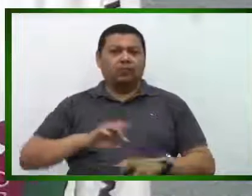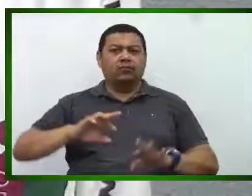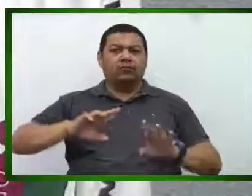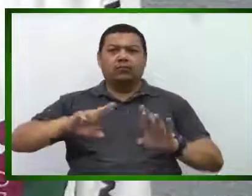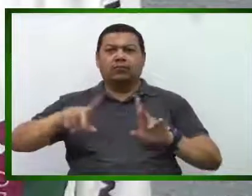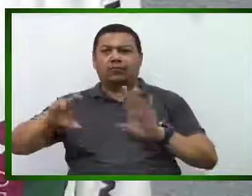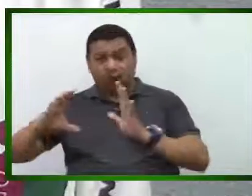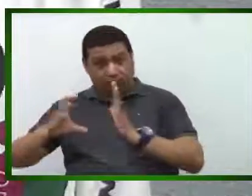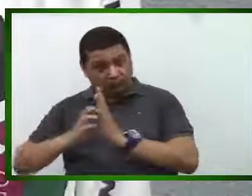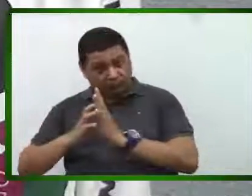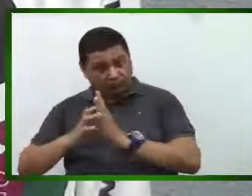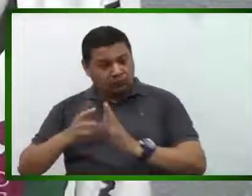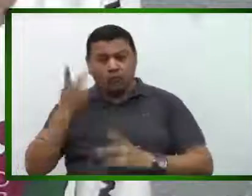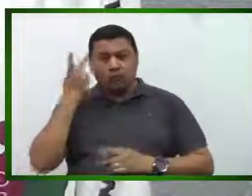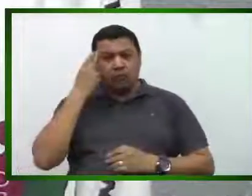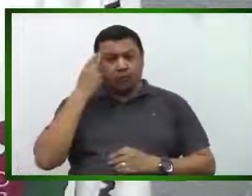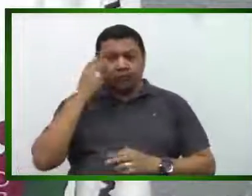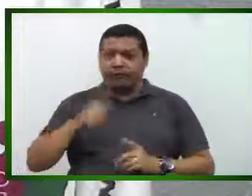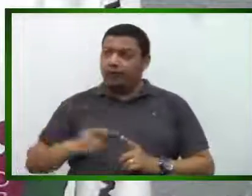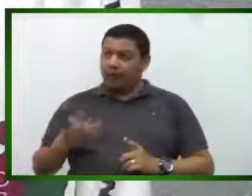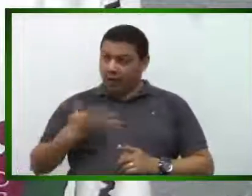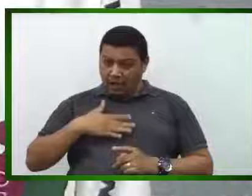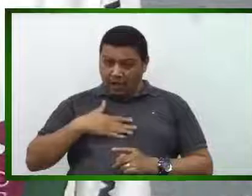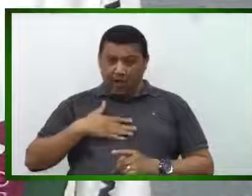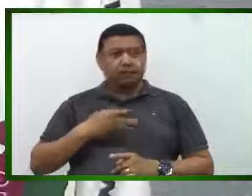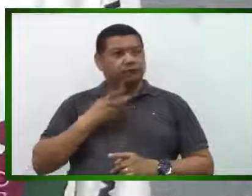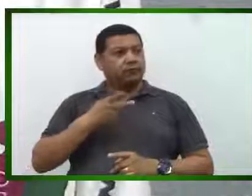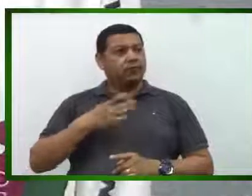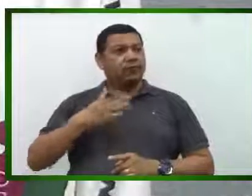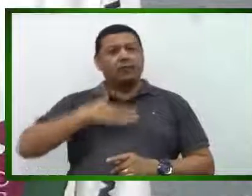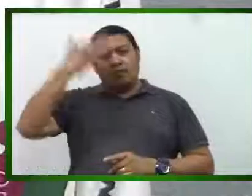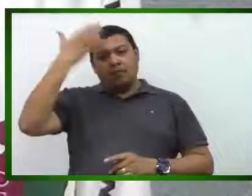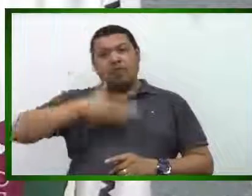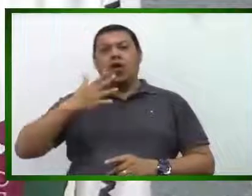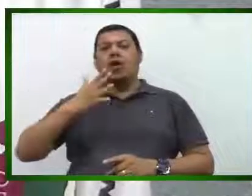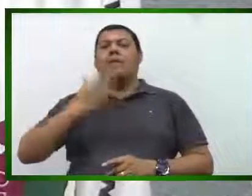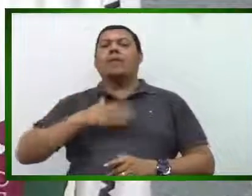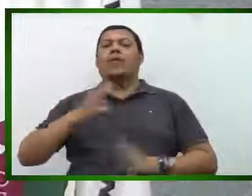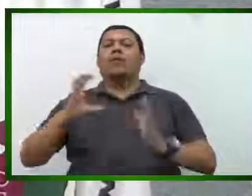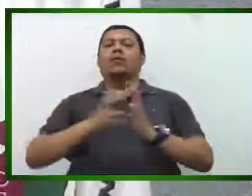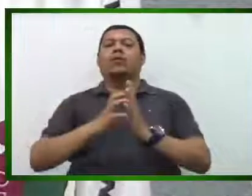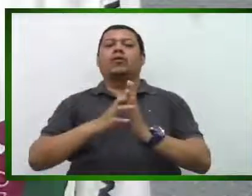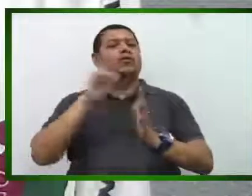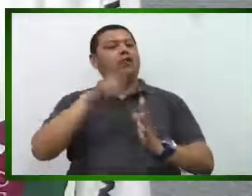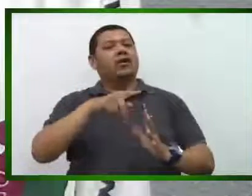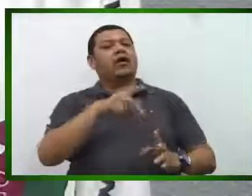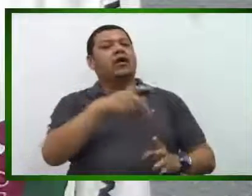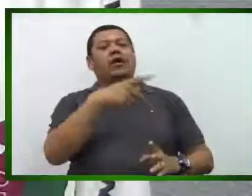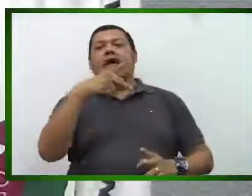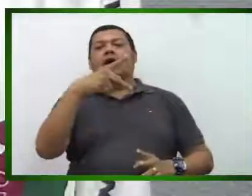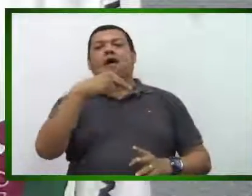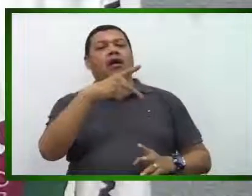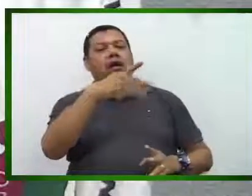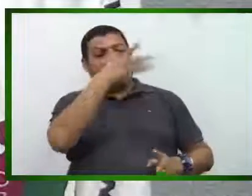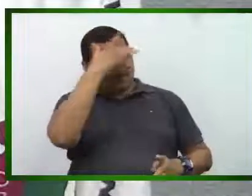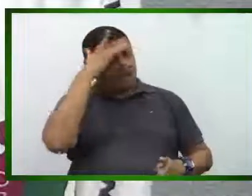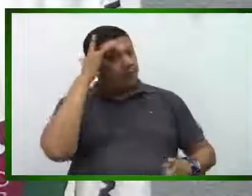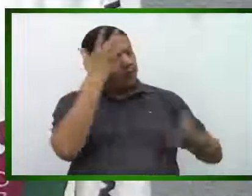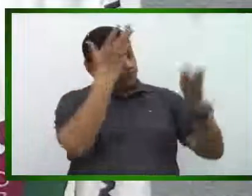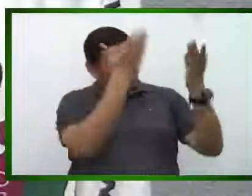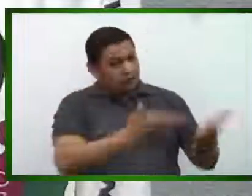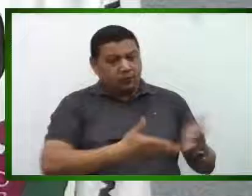partido. E hoje eu falo por mim mesmo que o meu partido é o povo. Não tenho de